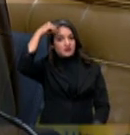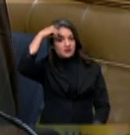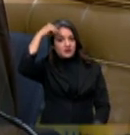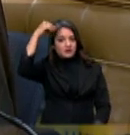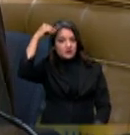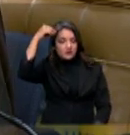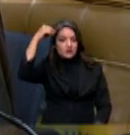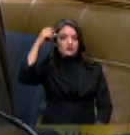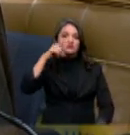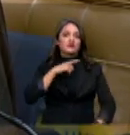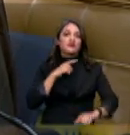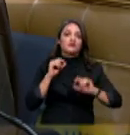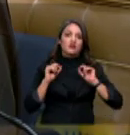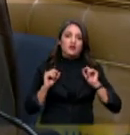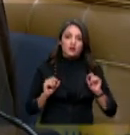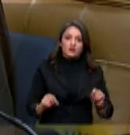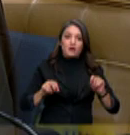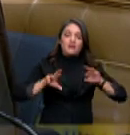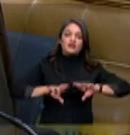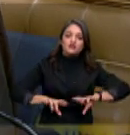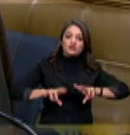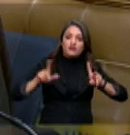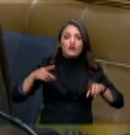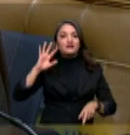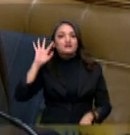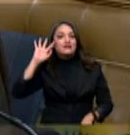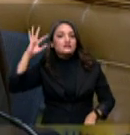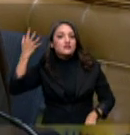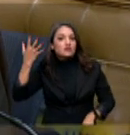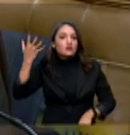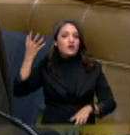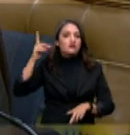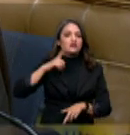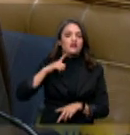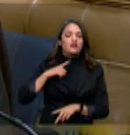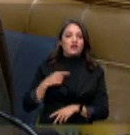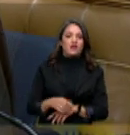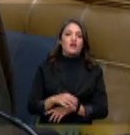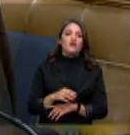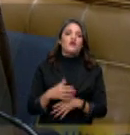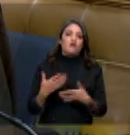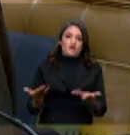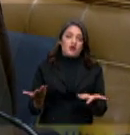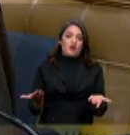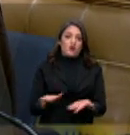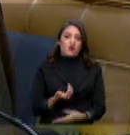que as distintas decisões que estão sendo atacadas por meio desta DPF